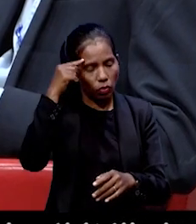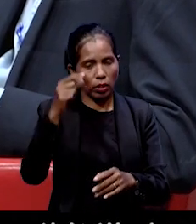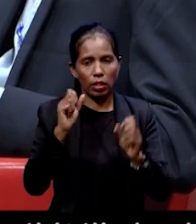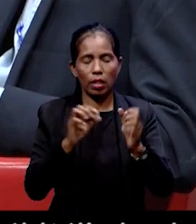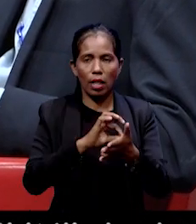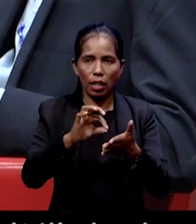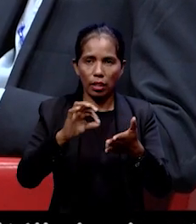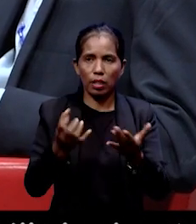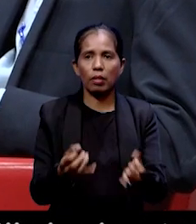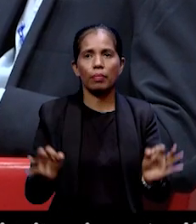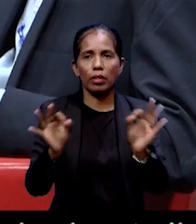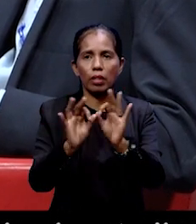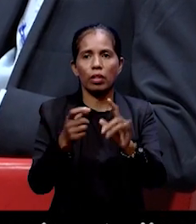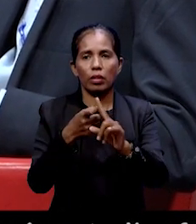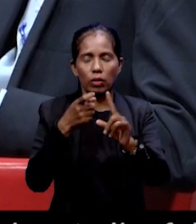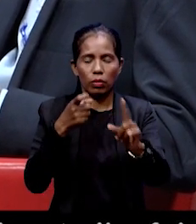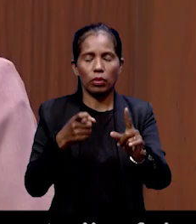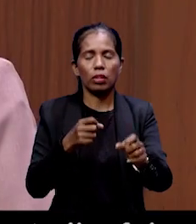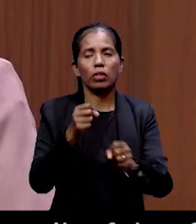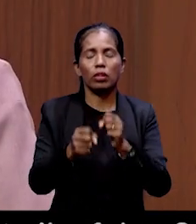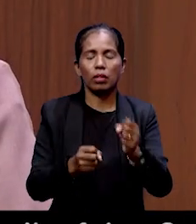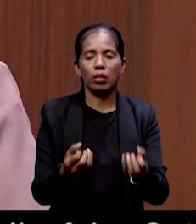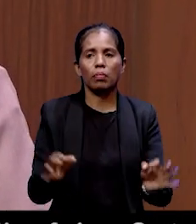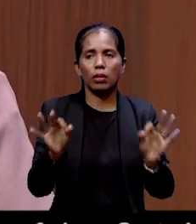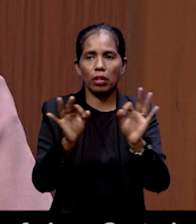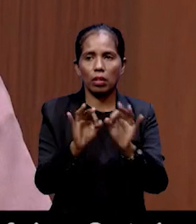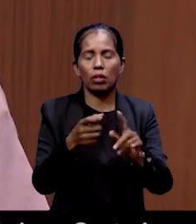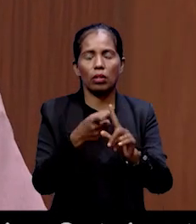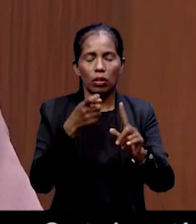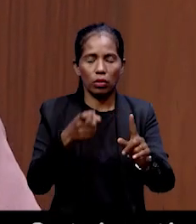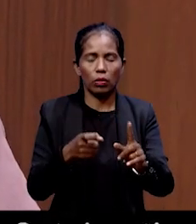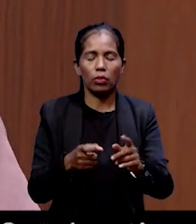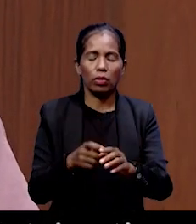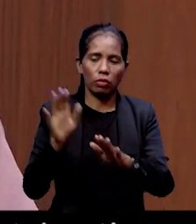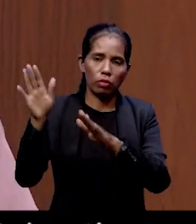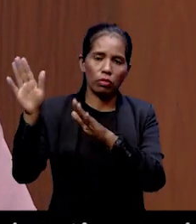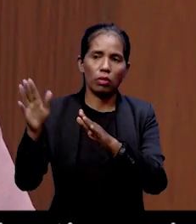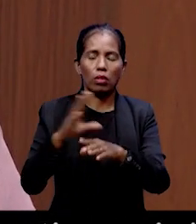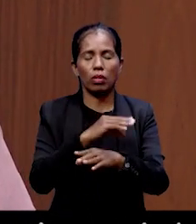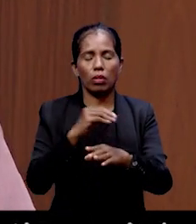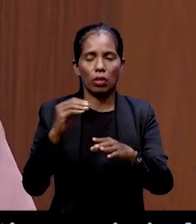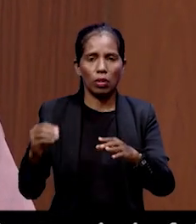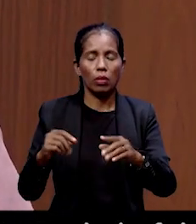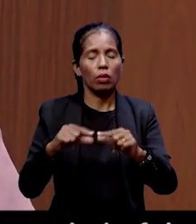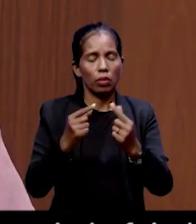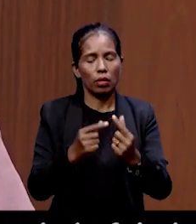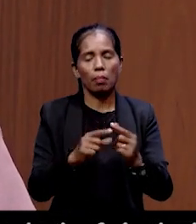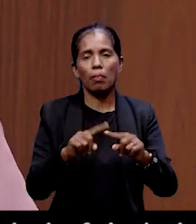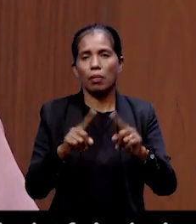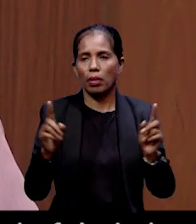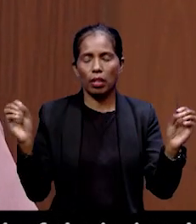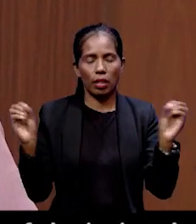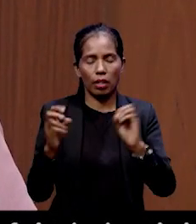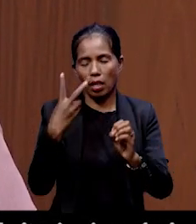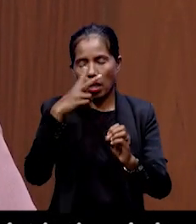aquere importância husi setor sociais, importância husi setor rurais, no mos pilar siraseluk. Mai bela iha